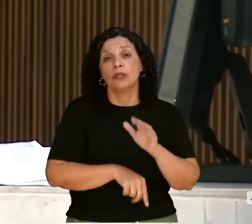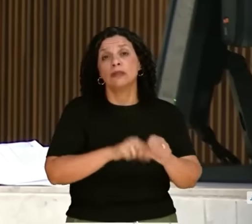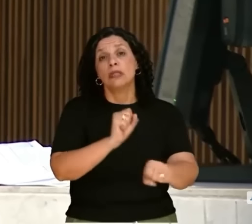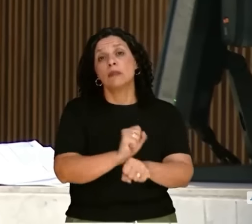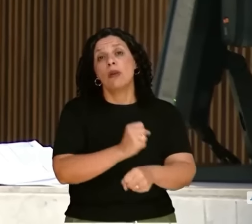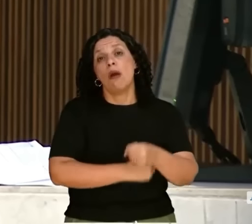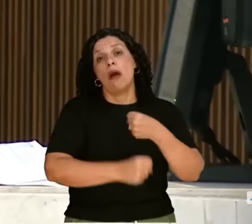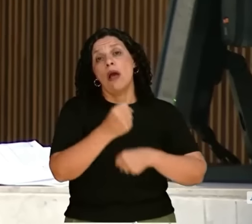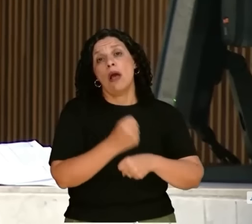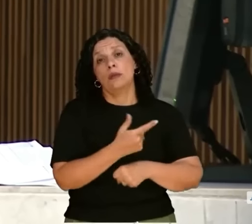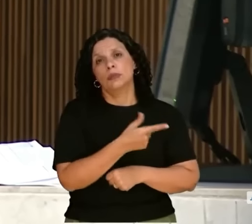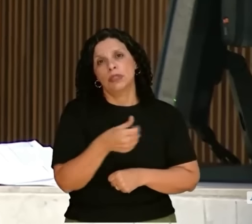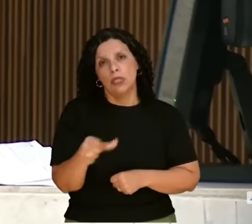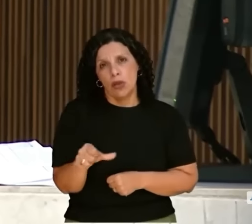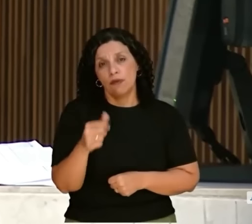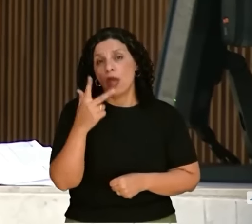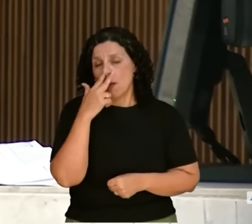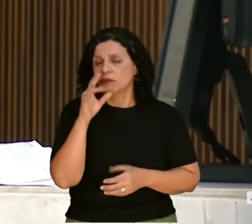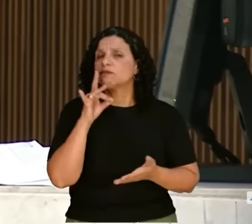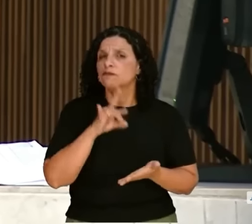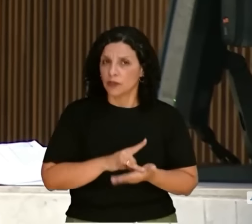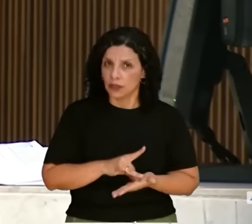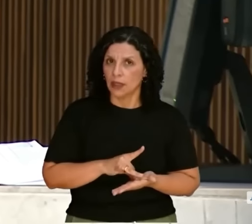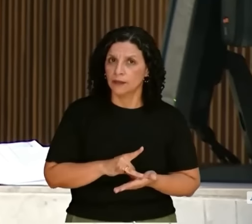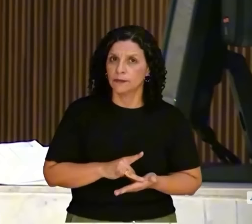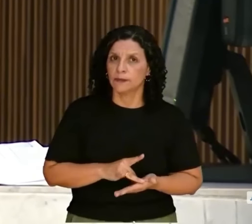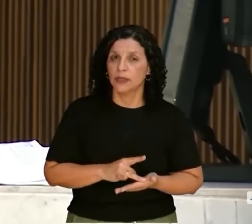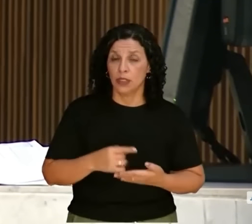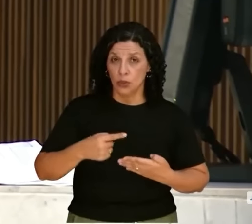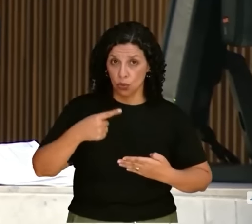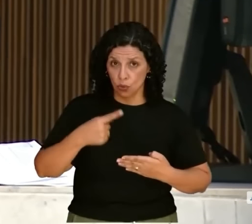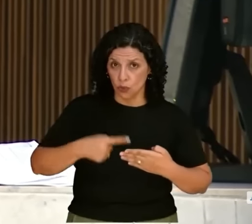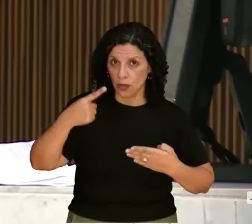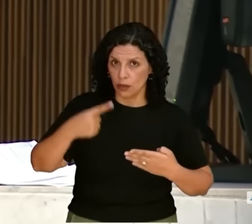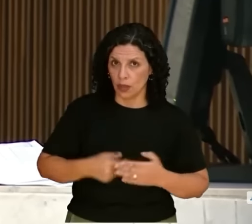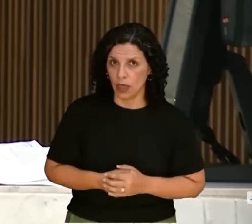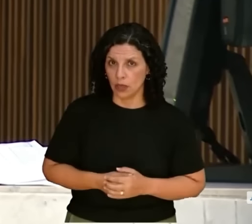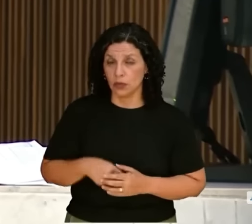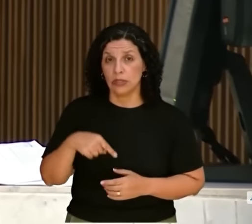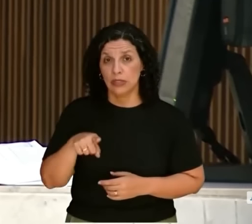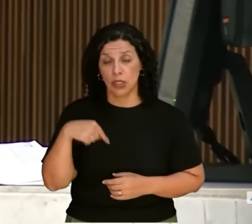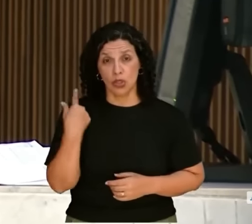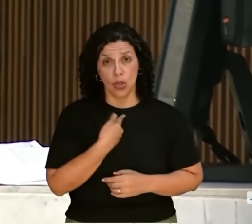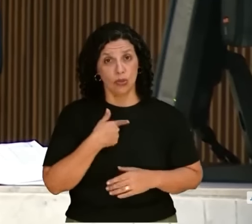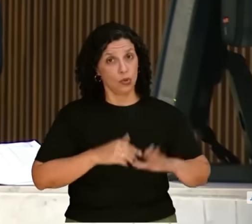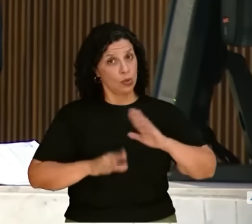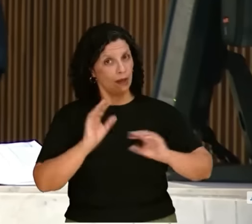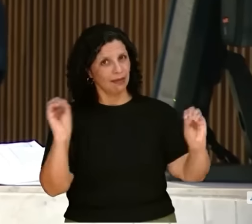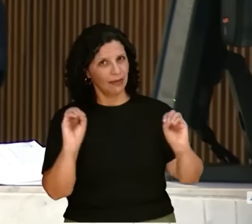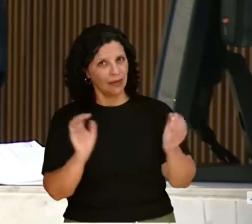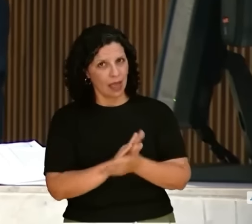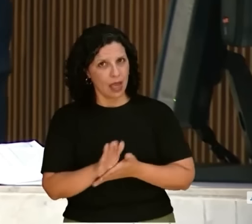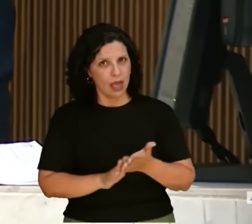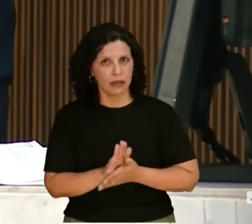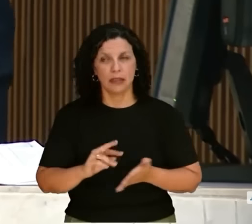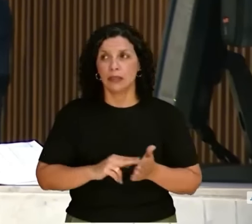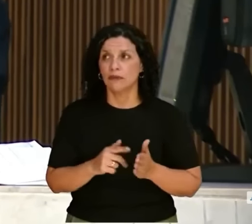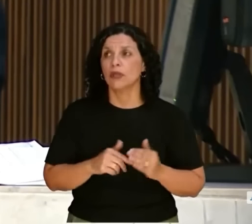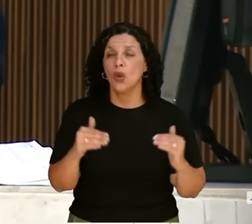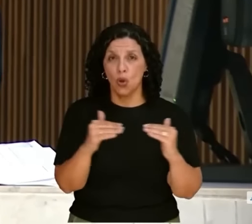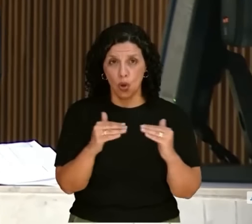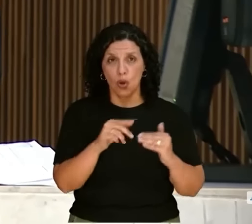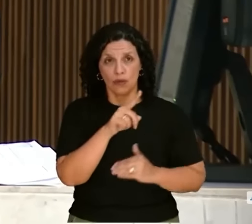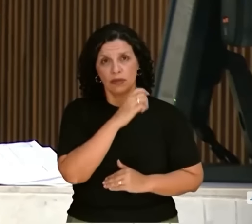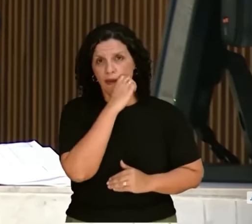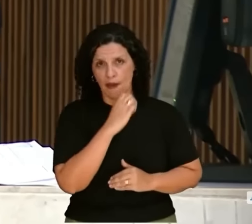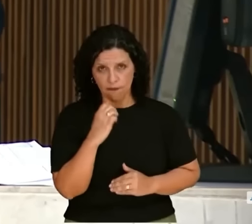2019. E eu acho de verdade que o pedágio, se nós não tomarmos cuidados, não divijo de Vossa Excelência, deputado